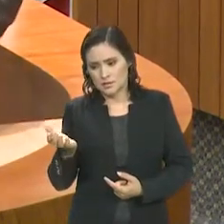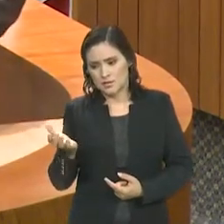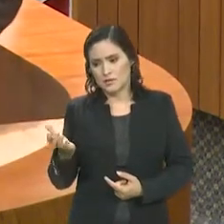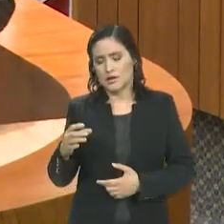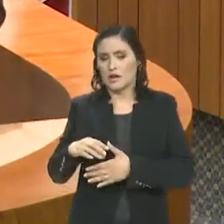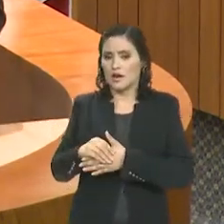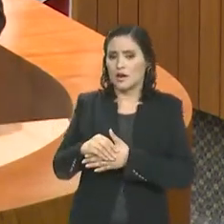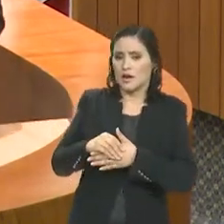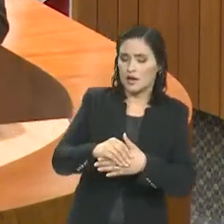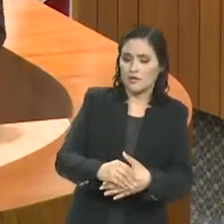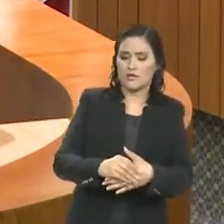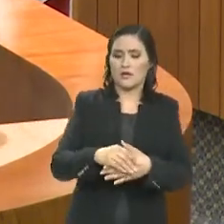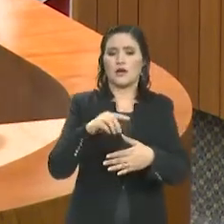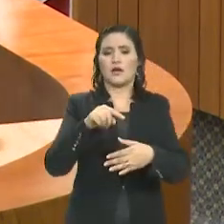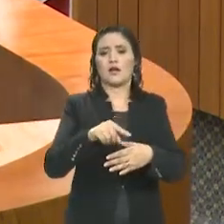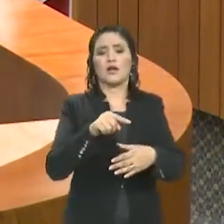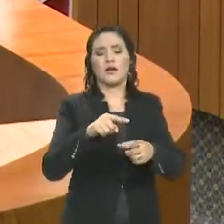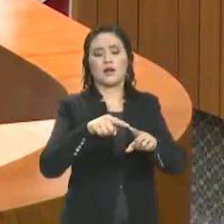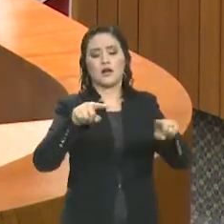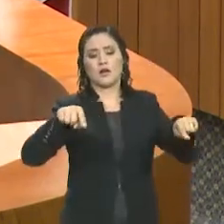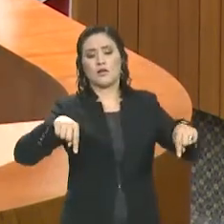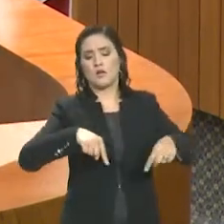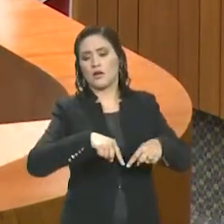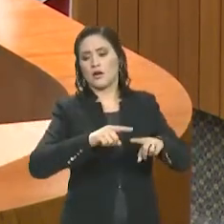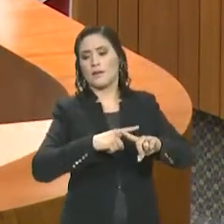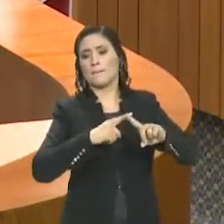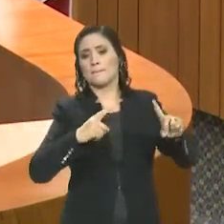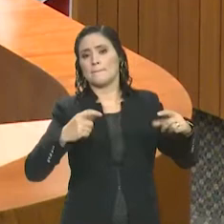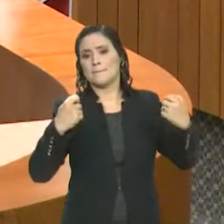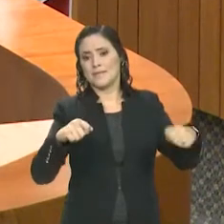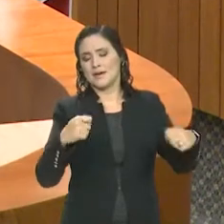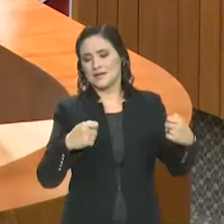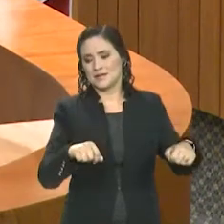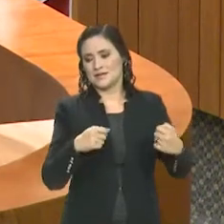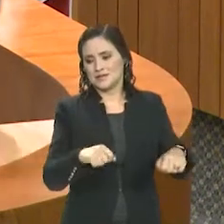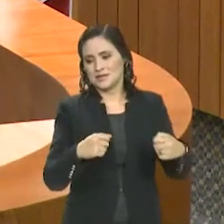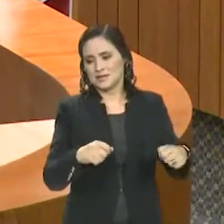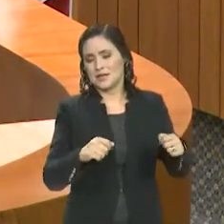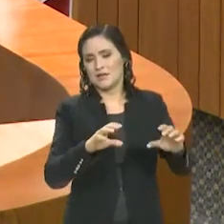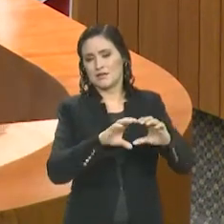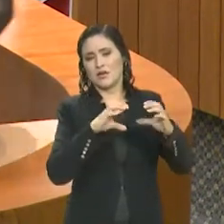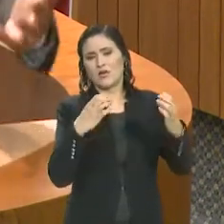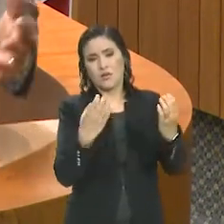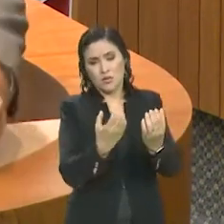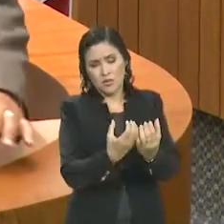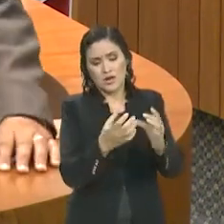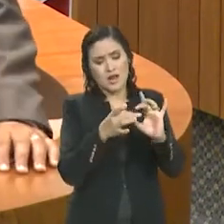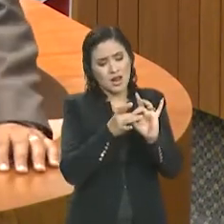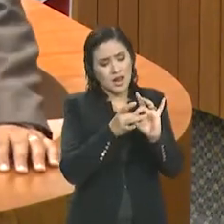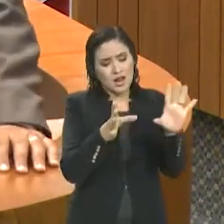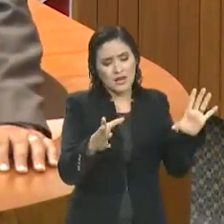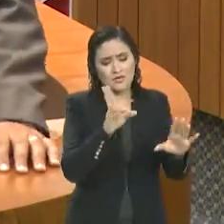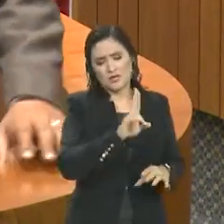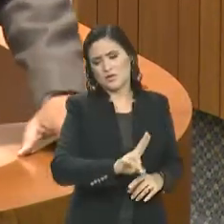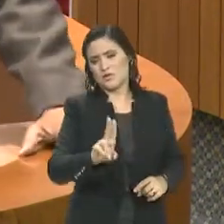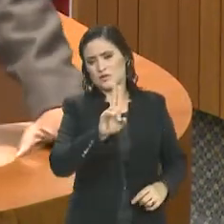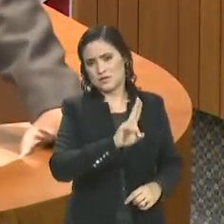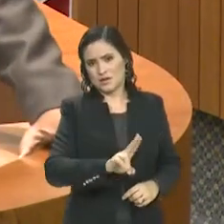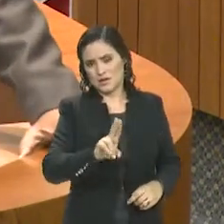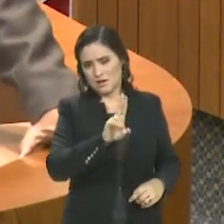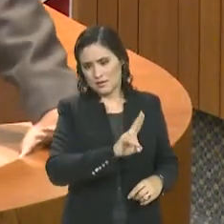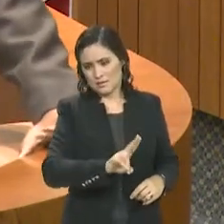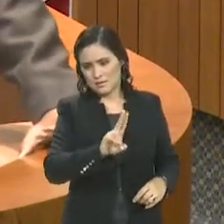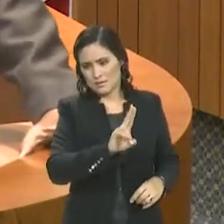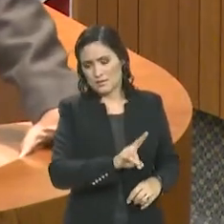Caique, mas que precisava ficar tanto para os estudantes como também para a comunidade, de maneira geral. E assim